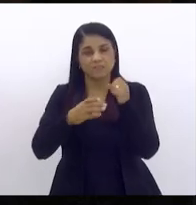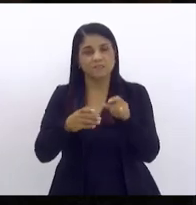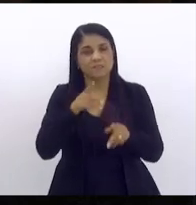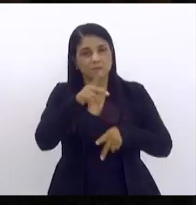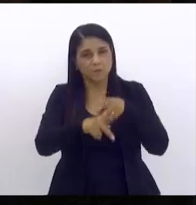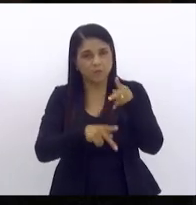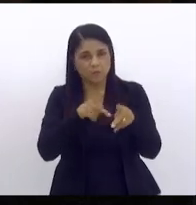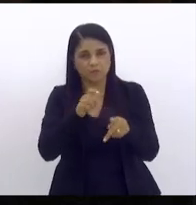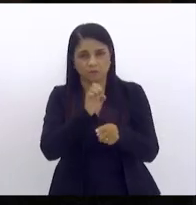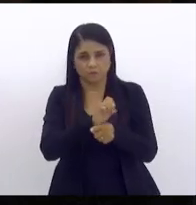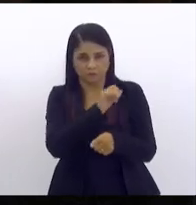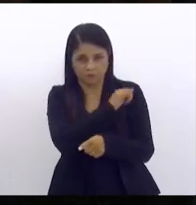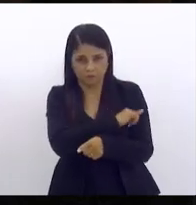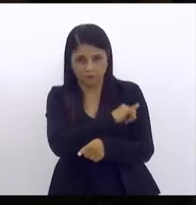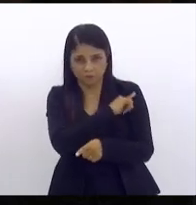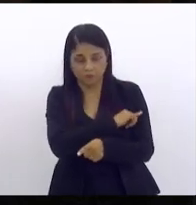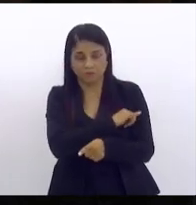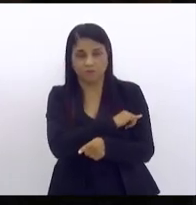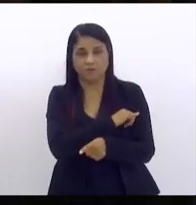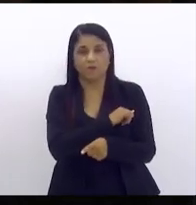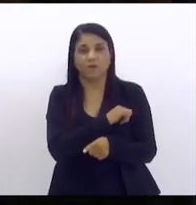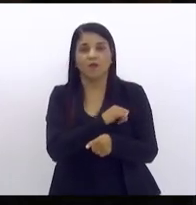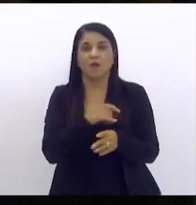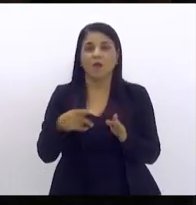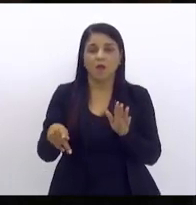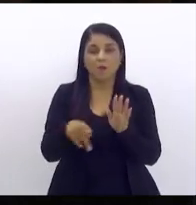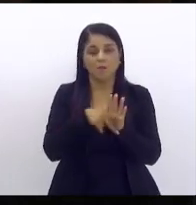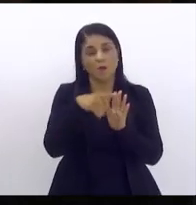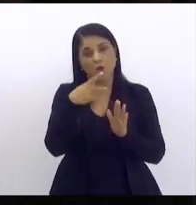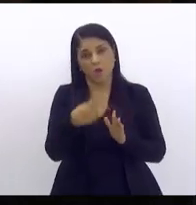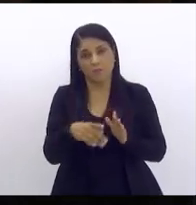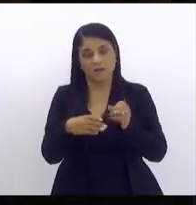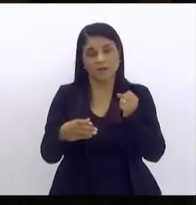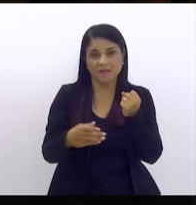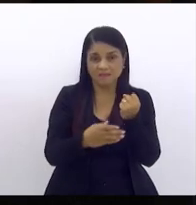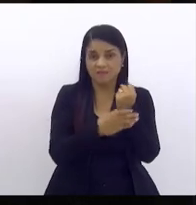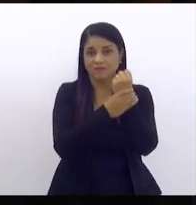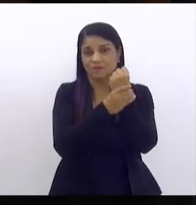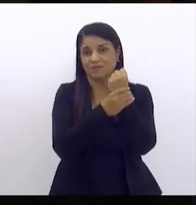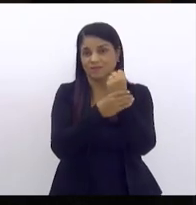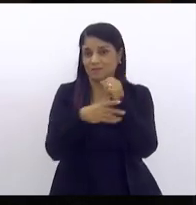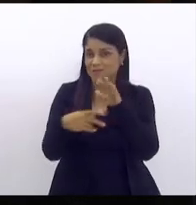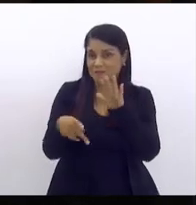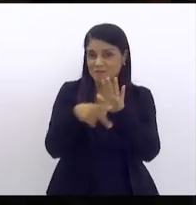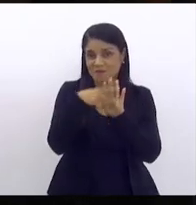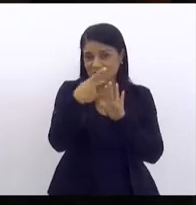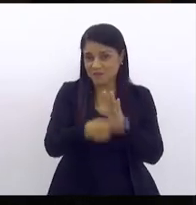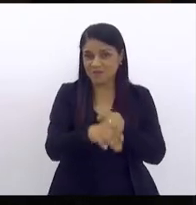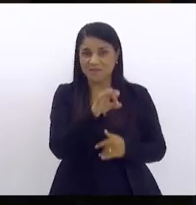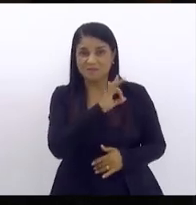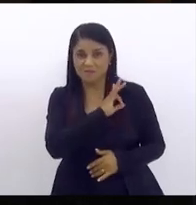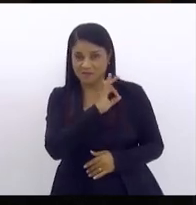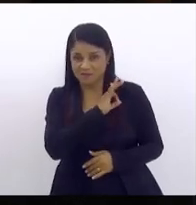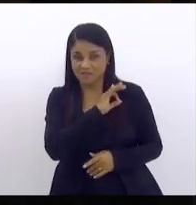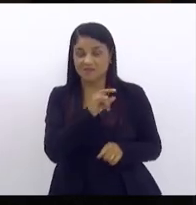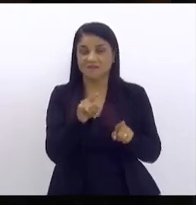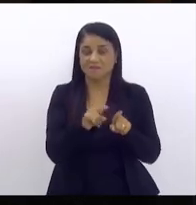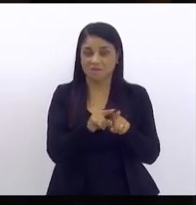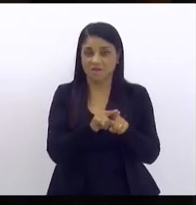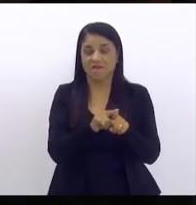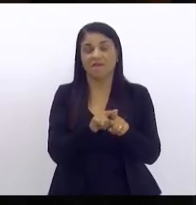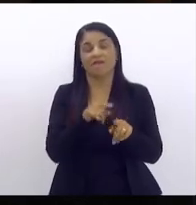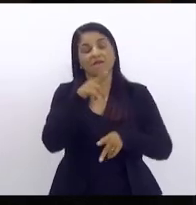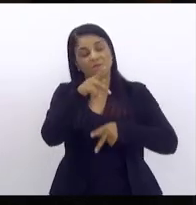do Estado do Rio de Janeiro. Seja a própria segurança dos agentes de segurança, dos agentes policiais, seja para